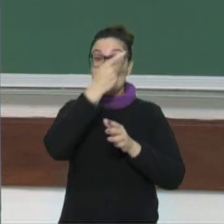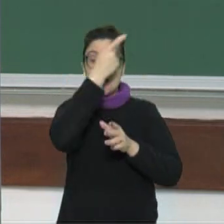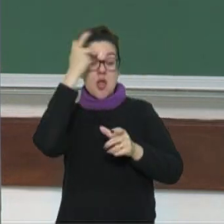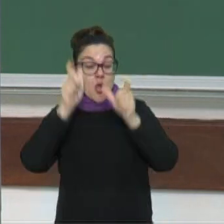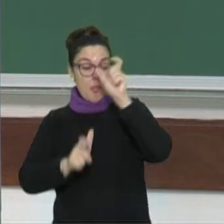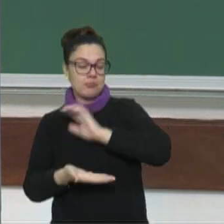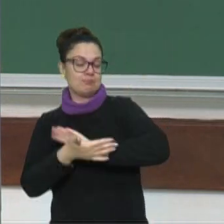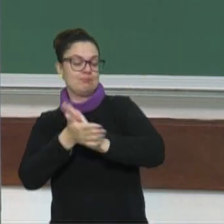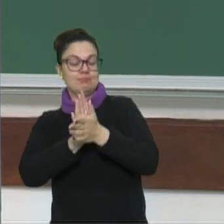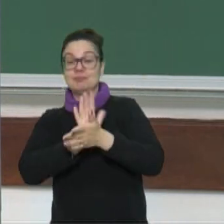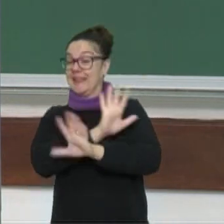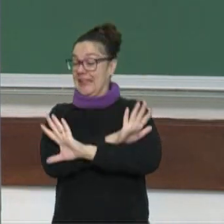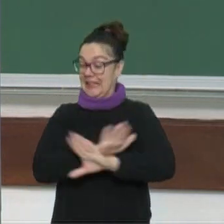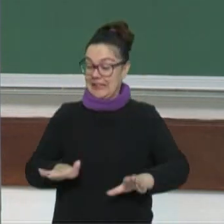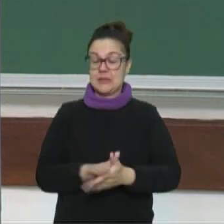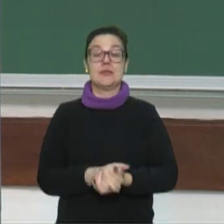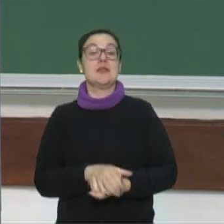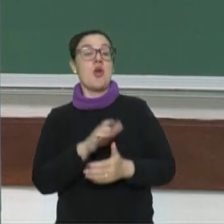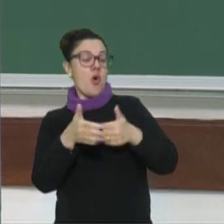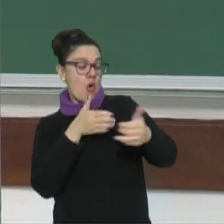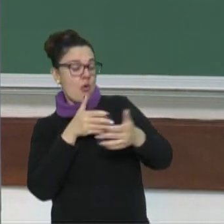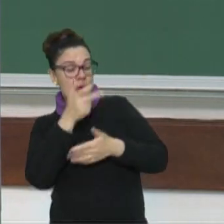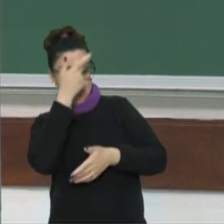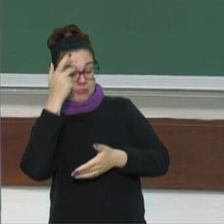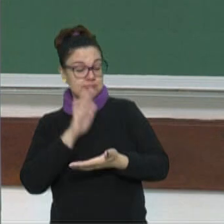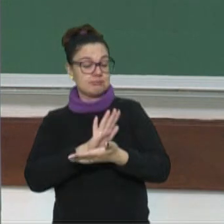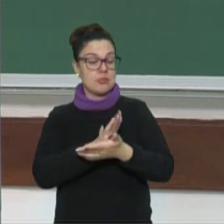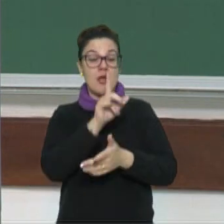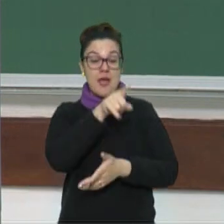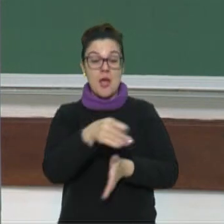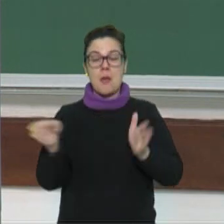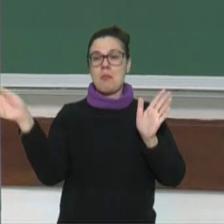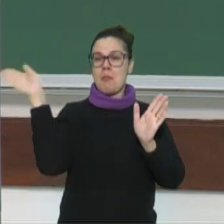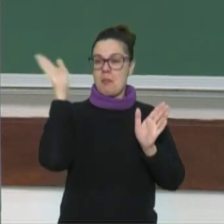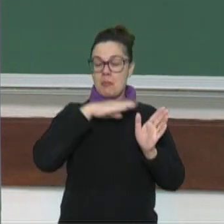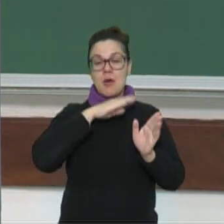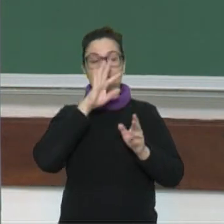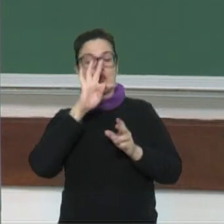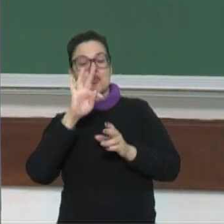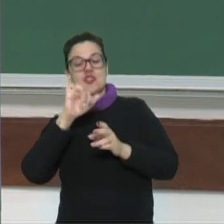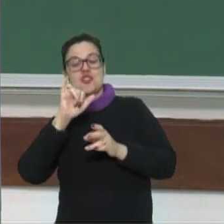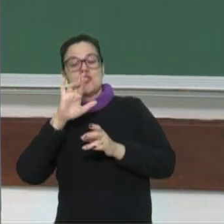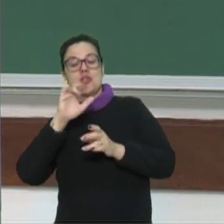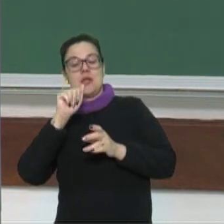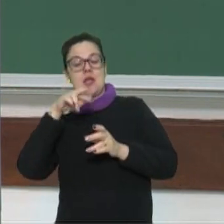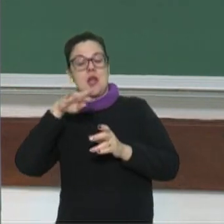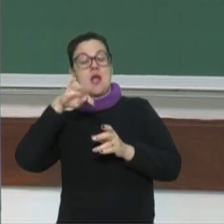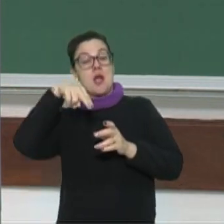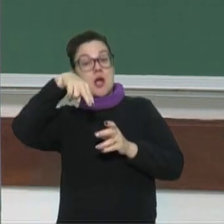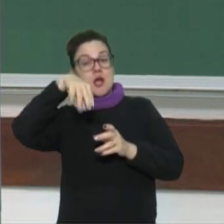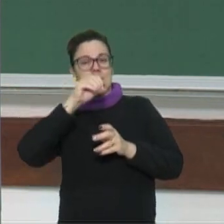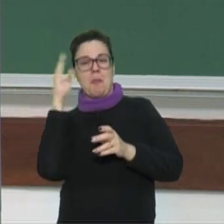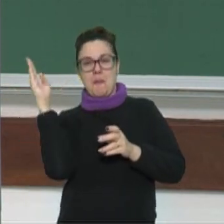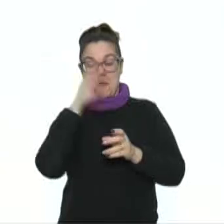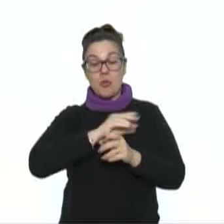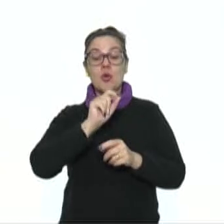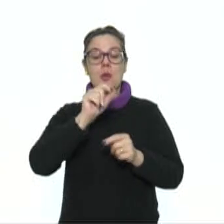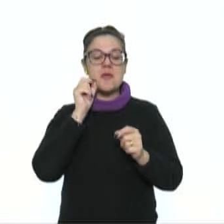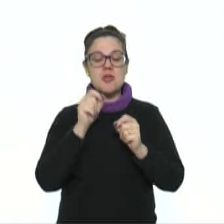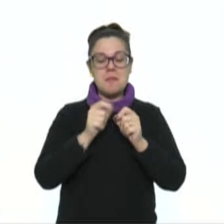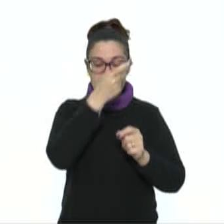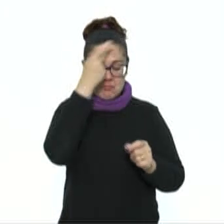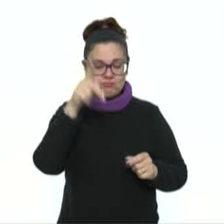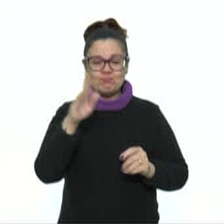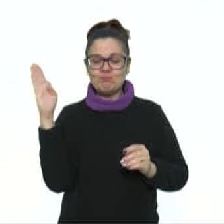pode tirar esse direito. Qualquer um que tentar tirar vai ser um tirano. E o que deve ser feito com a tirania? Ele vai defender que